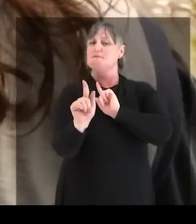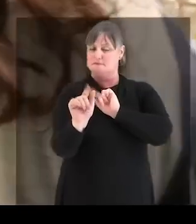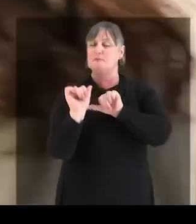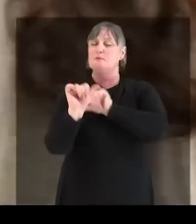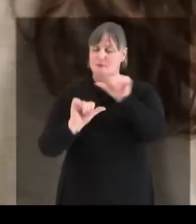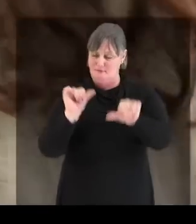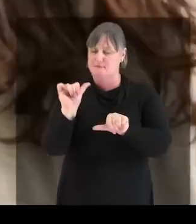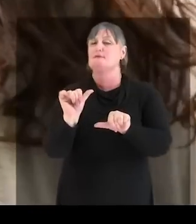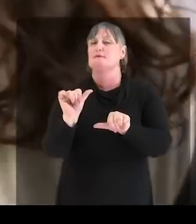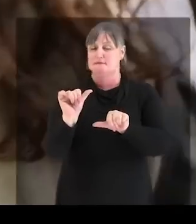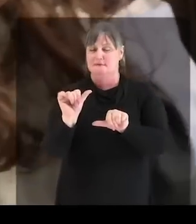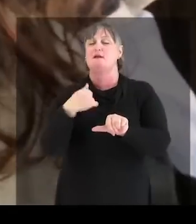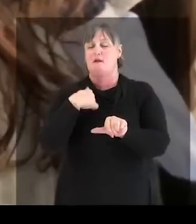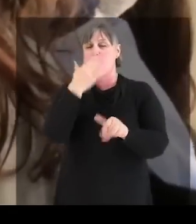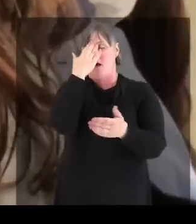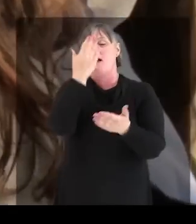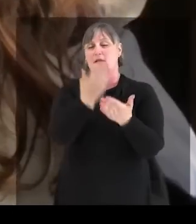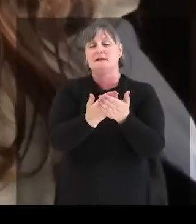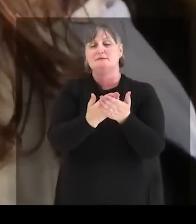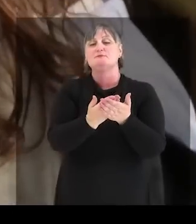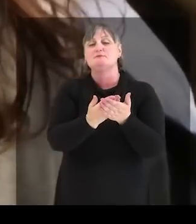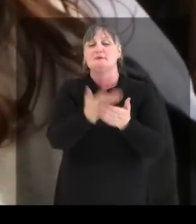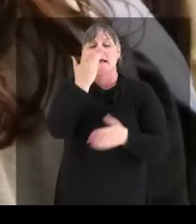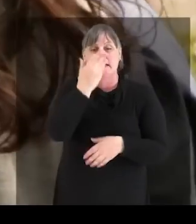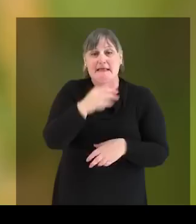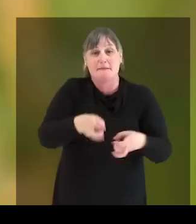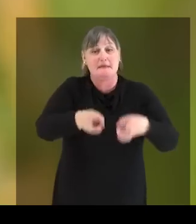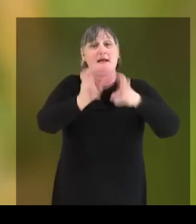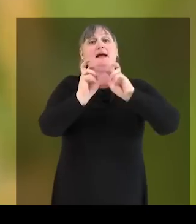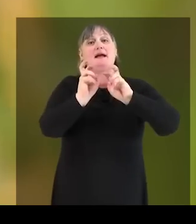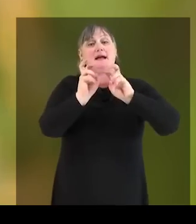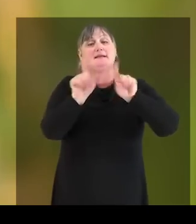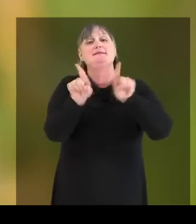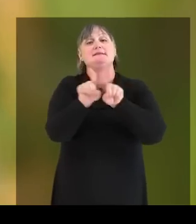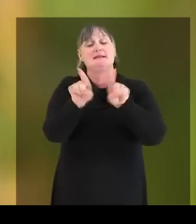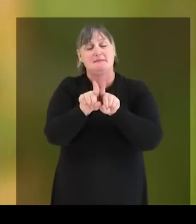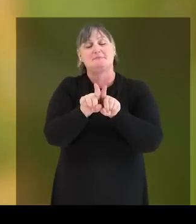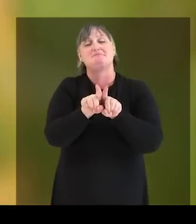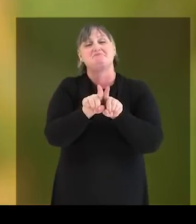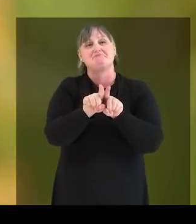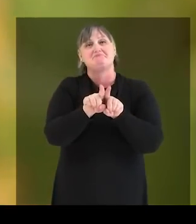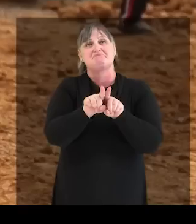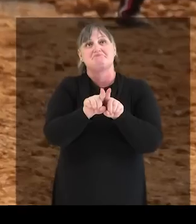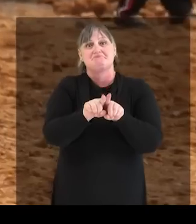diferente, né? A transformação, esse transformar, eu acredito que a criança percebe e com isso